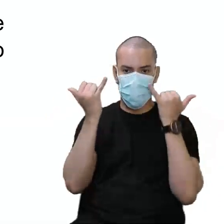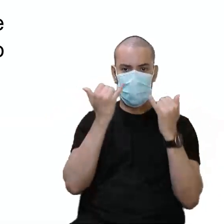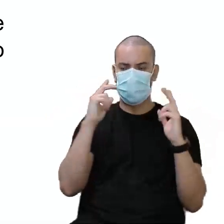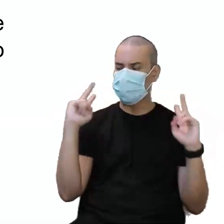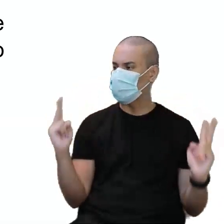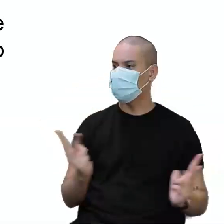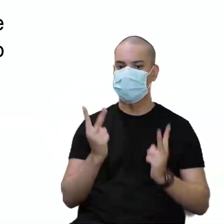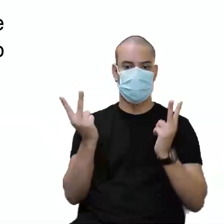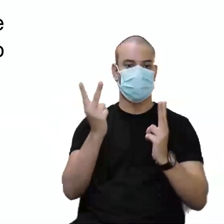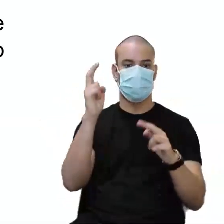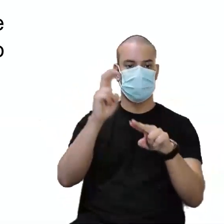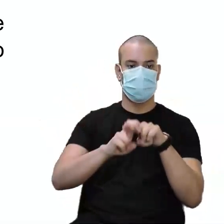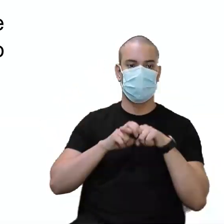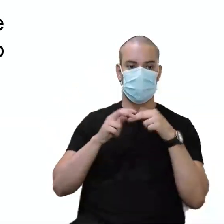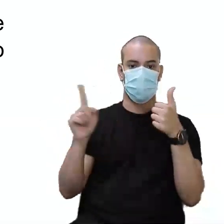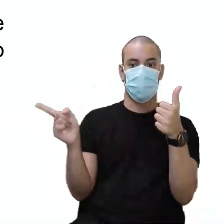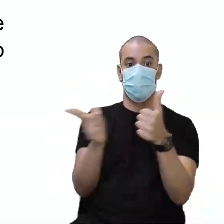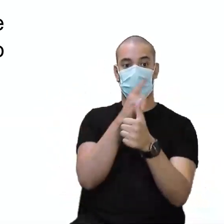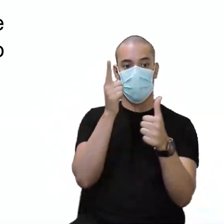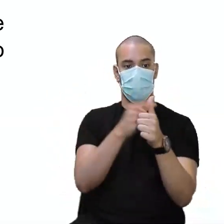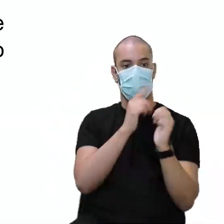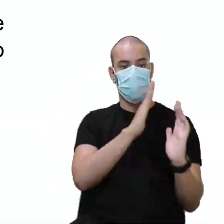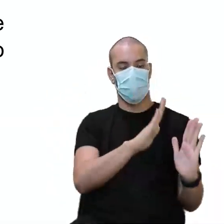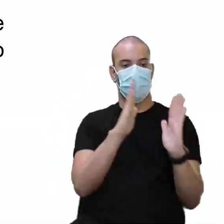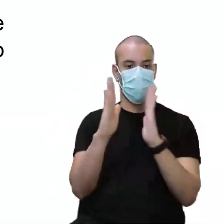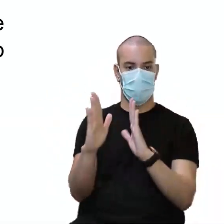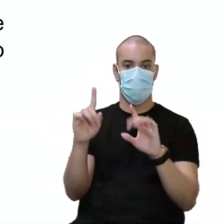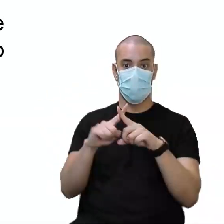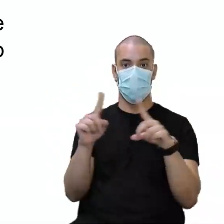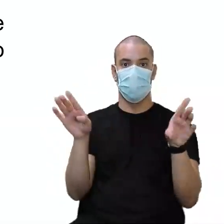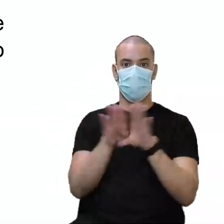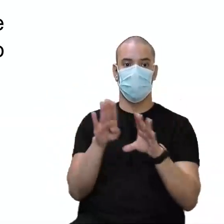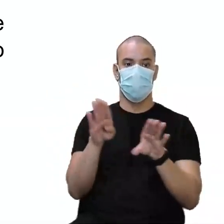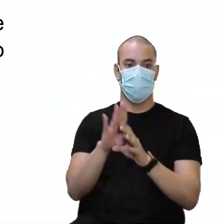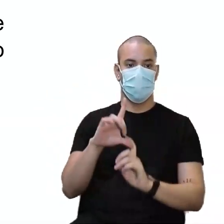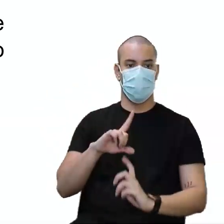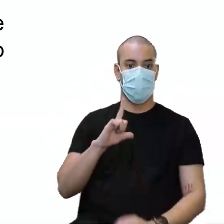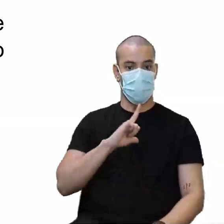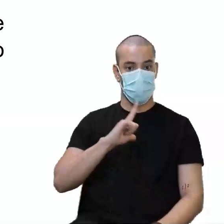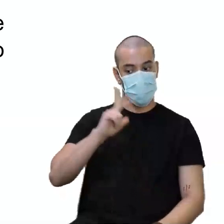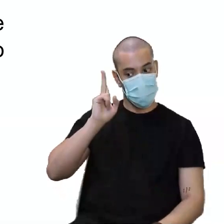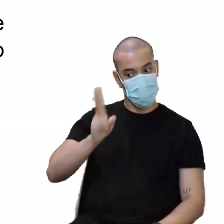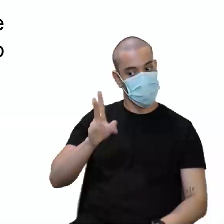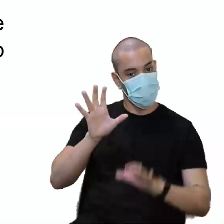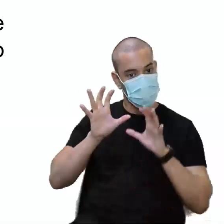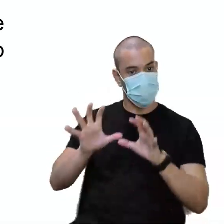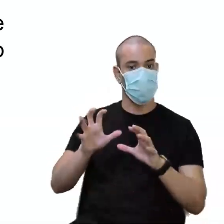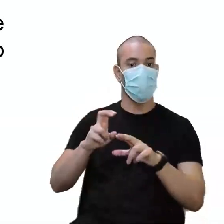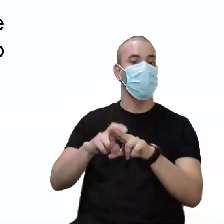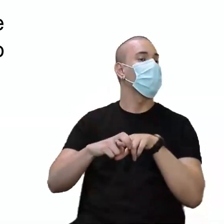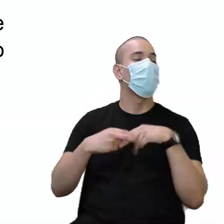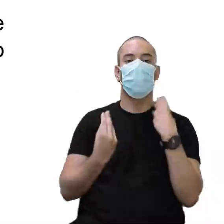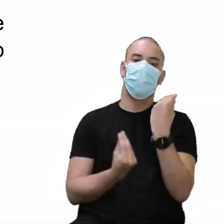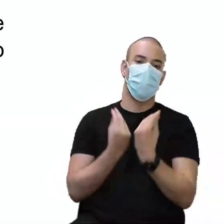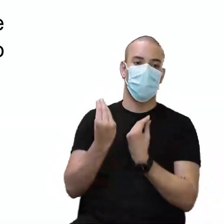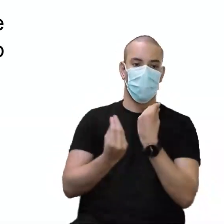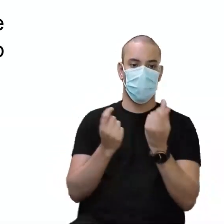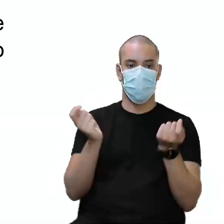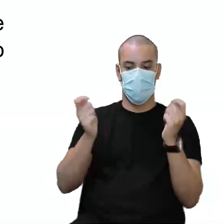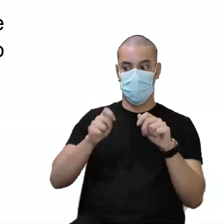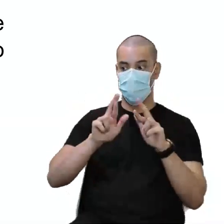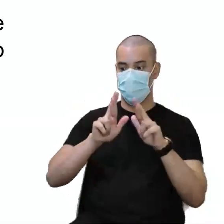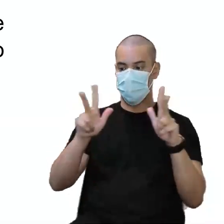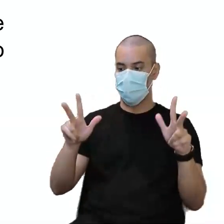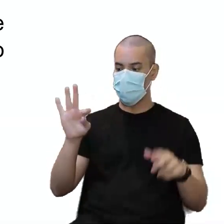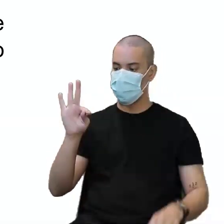sobre o primeiro nível trófico de uma cadeia alimentar, mas que também é observado numa teia. Então, como é que eu vou diferenciar uma teia